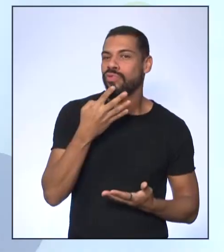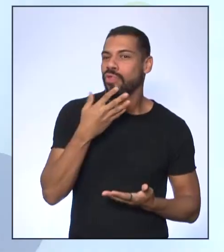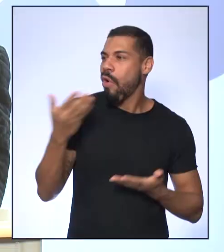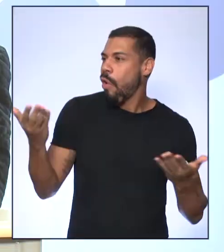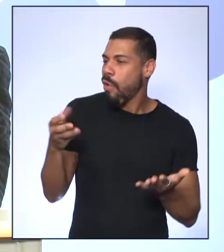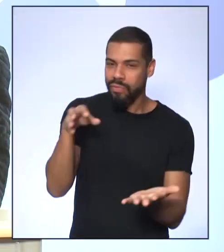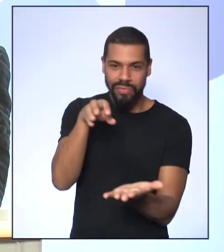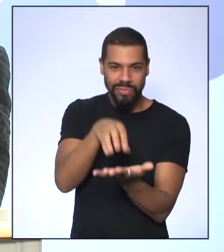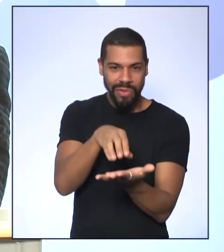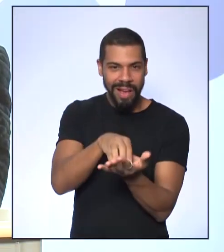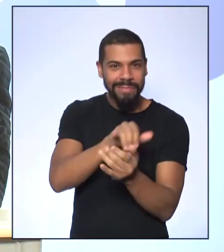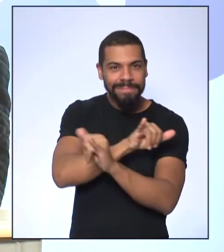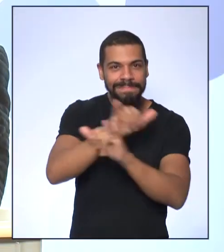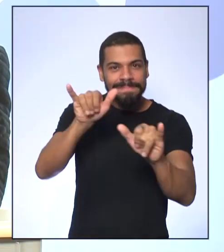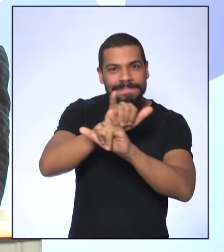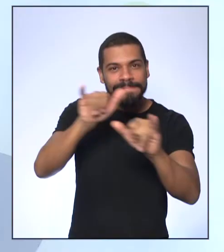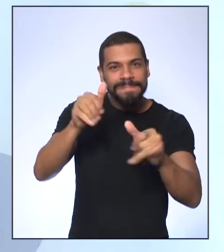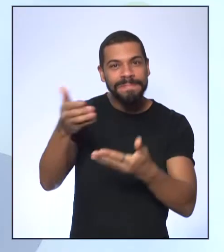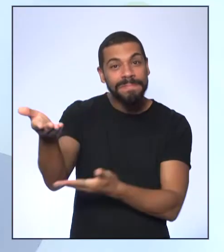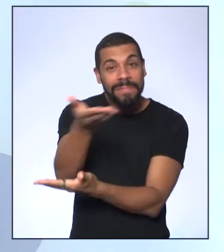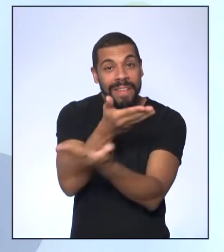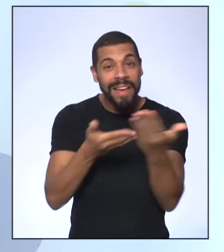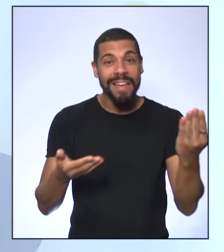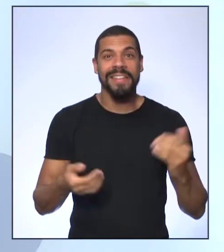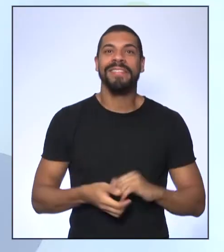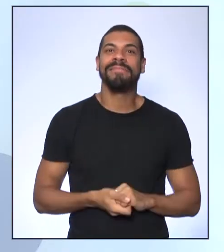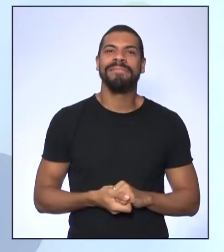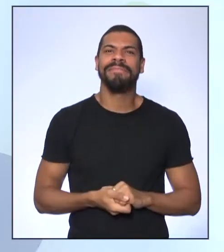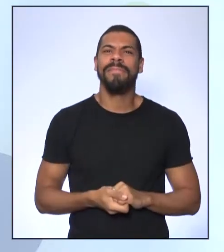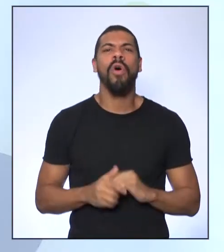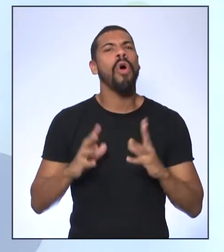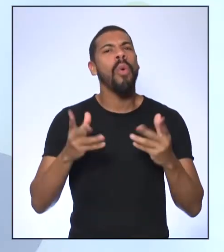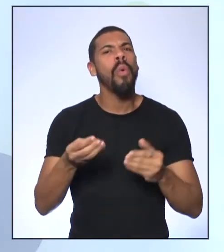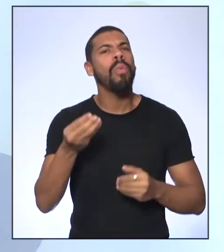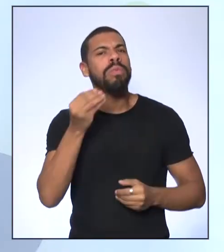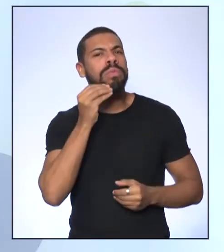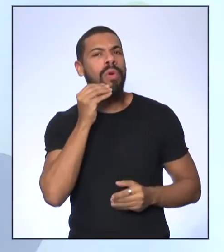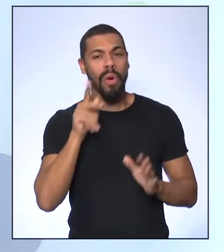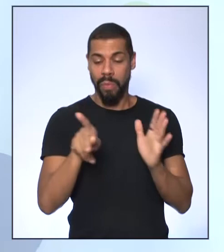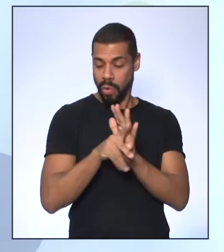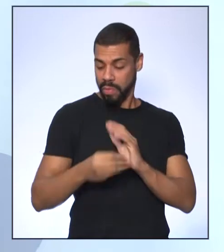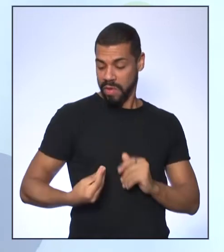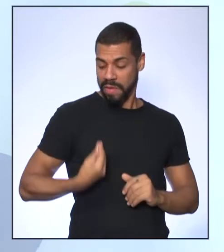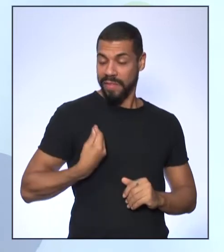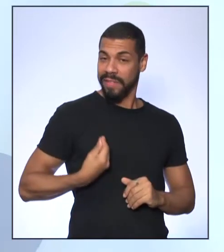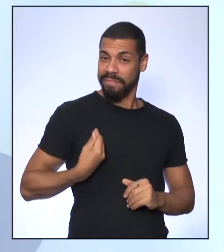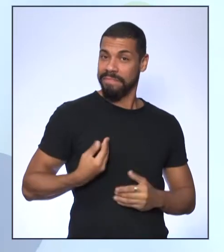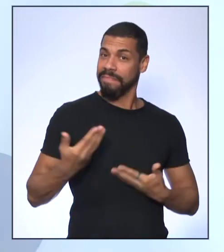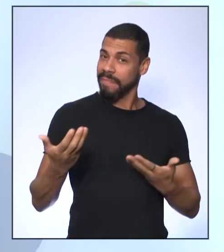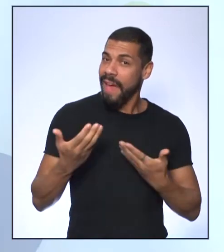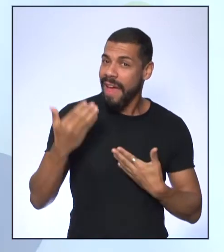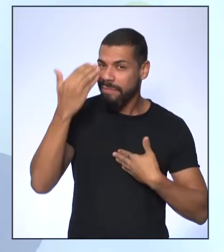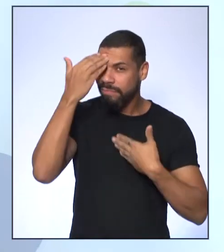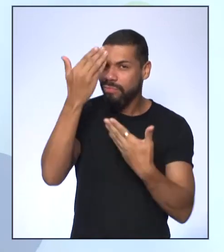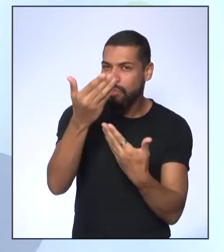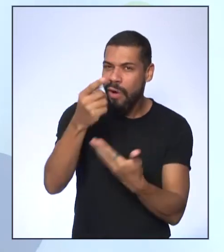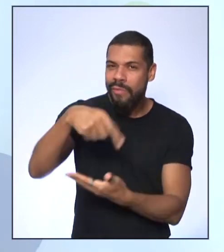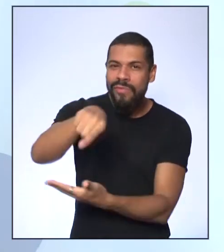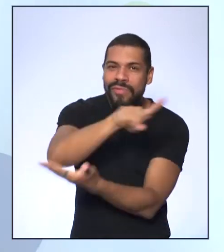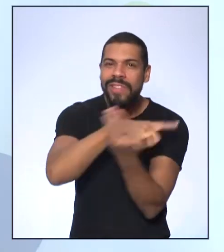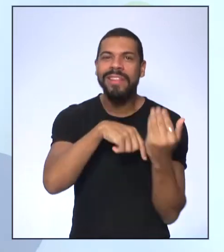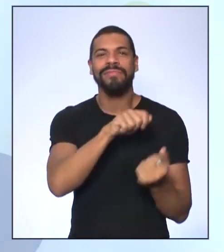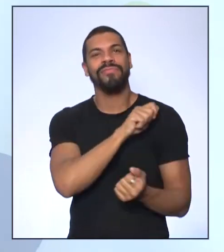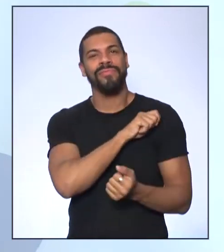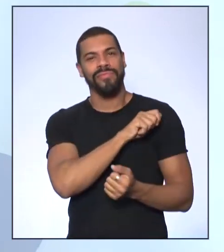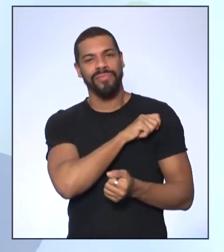ao Centro de Mídia, é uma história nova que eu tenho para contar, e aí faz parte da história da minha vida, mas eu gostaria de agradecer também aos estudantes que fazem parte